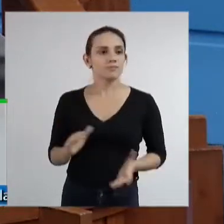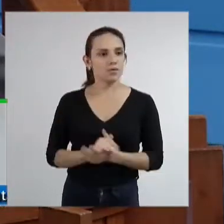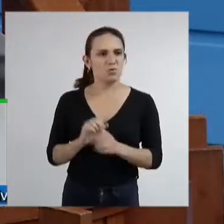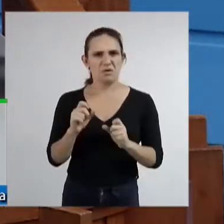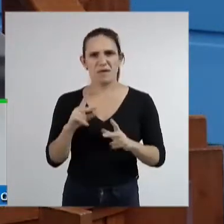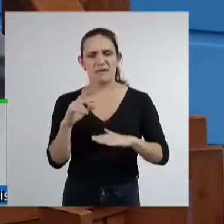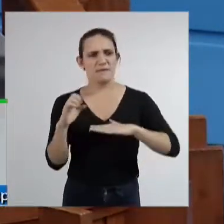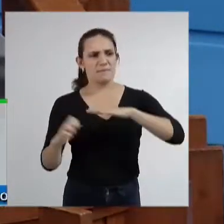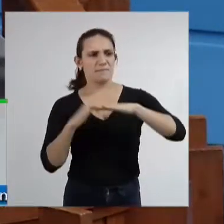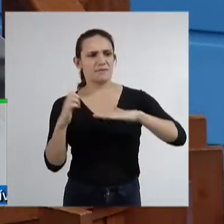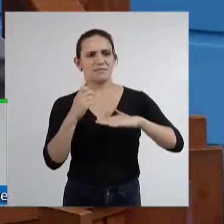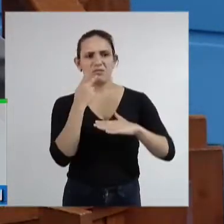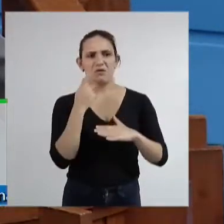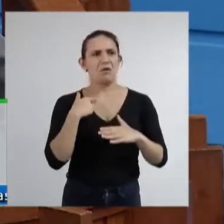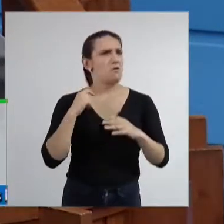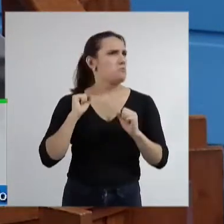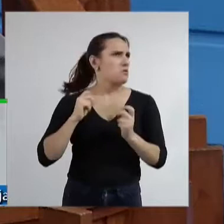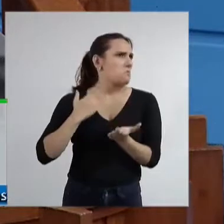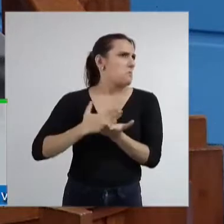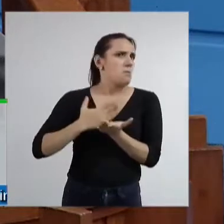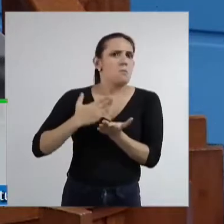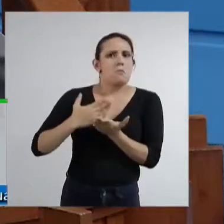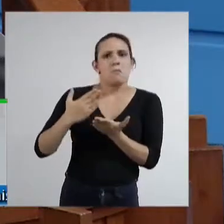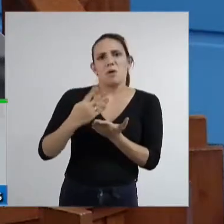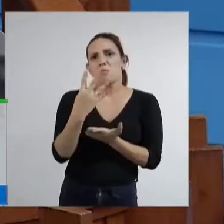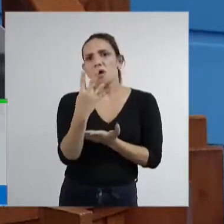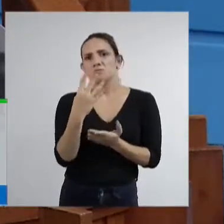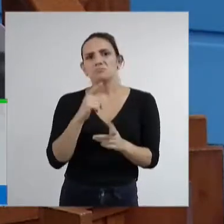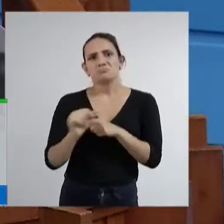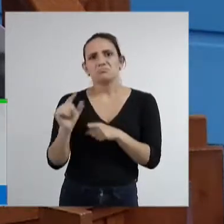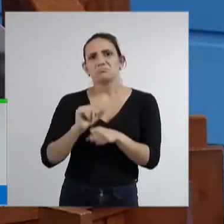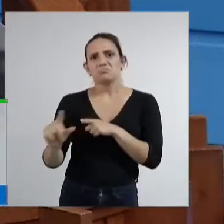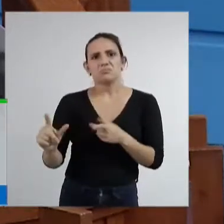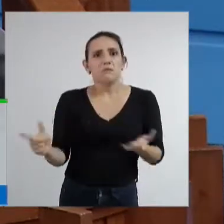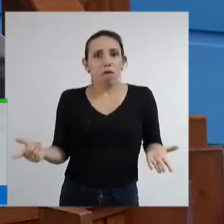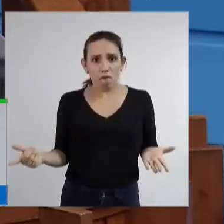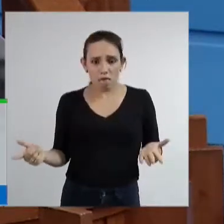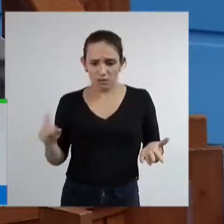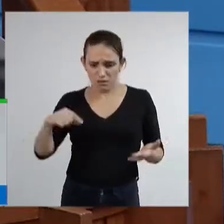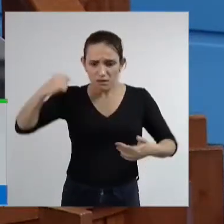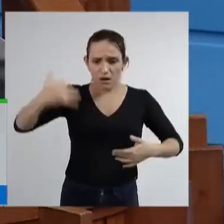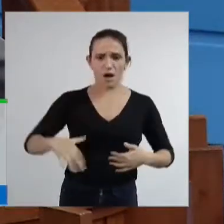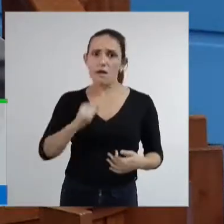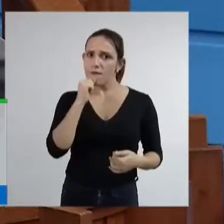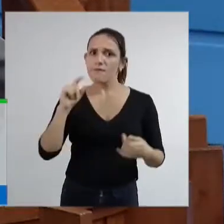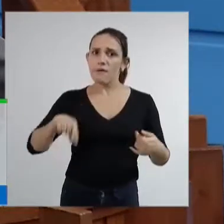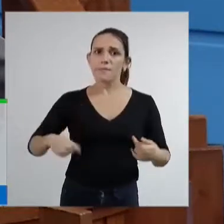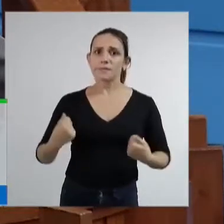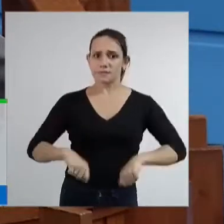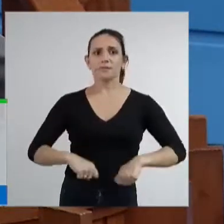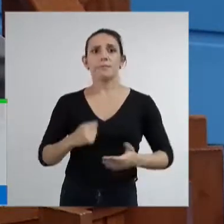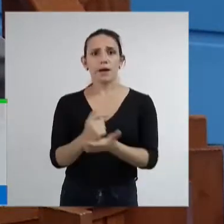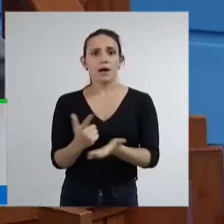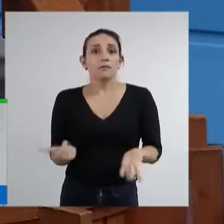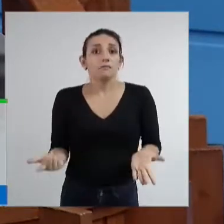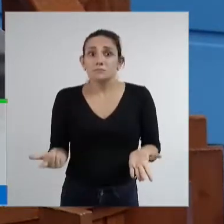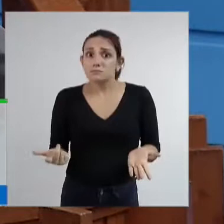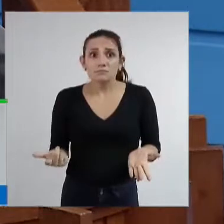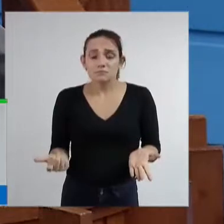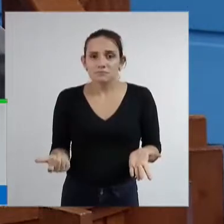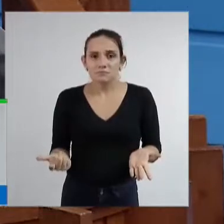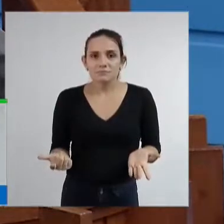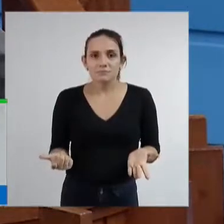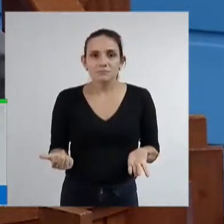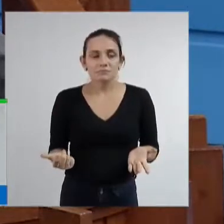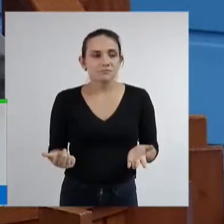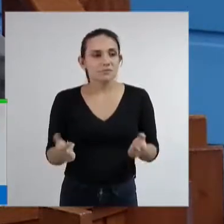Energisa dizendo que vai parcelar em 4 vezes hora. Isso não resolve. De todo jeito você vai ter que pagar. Não adianta